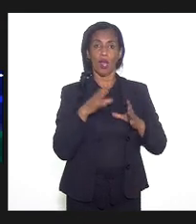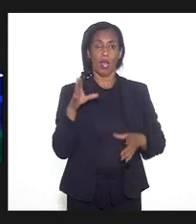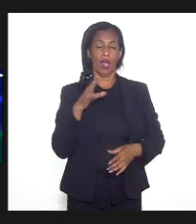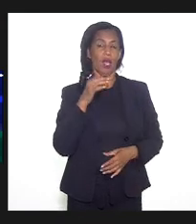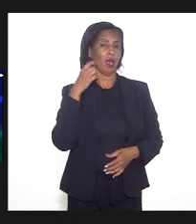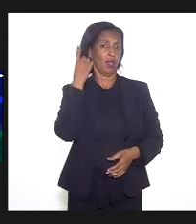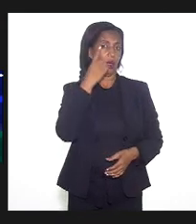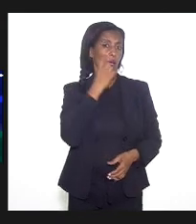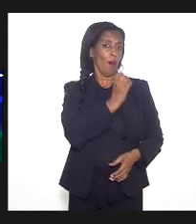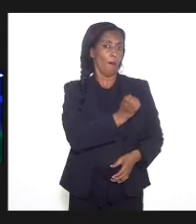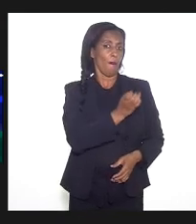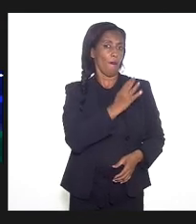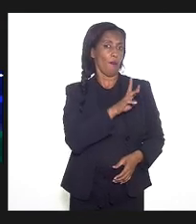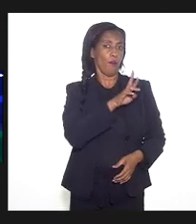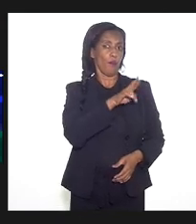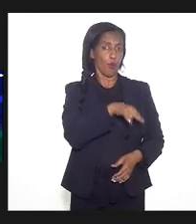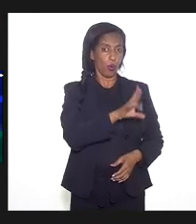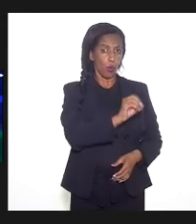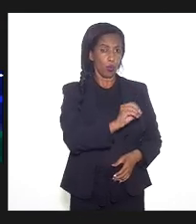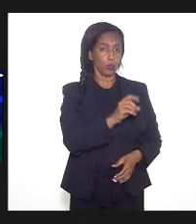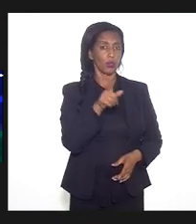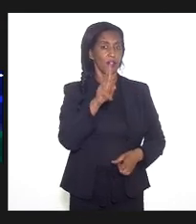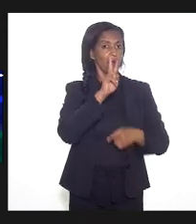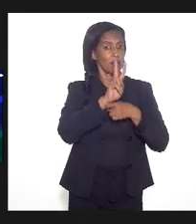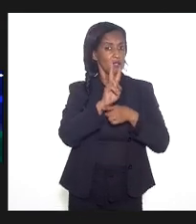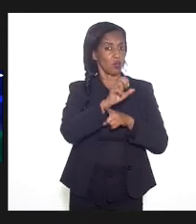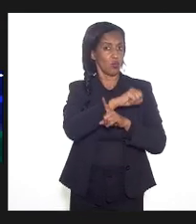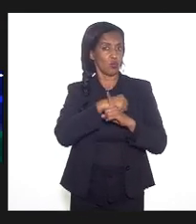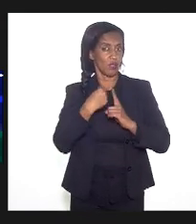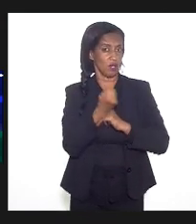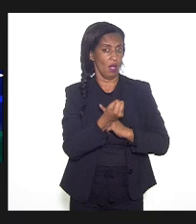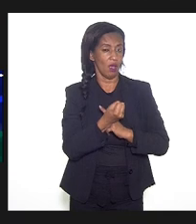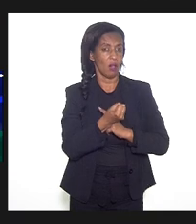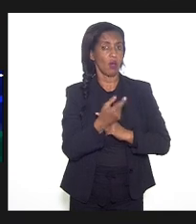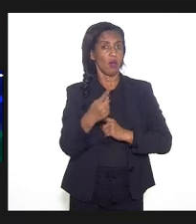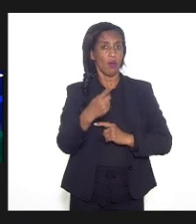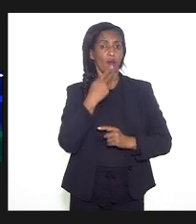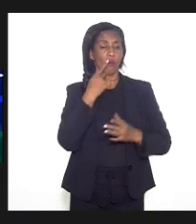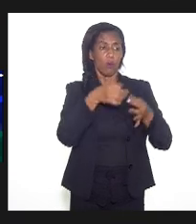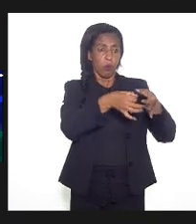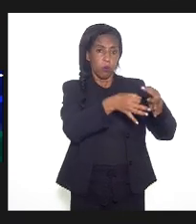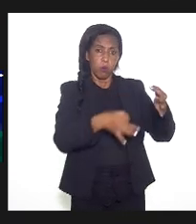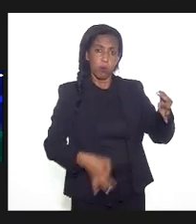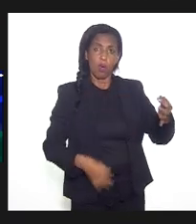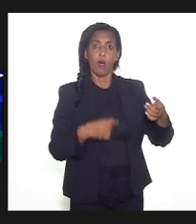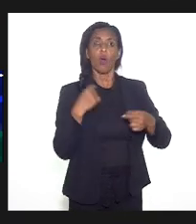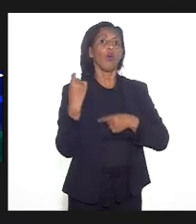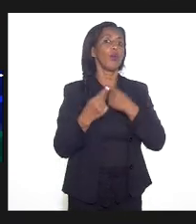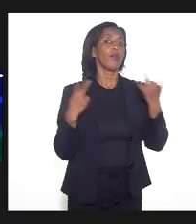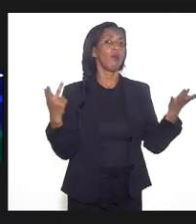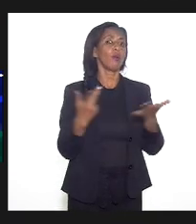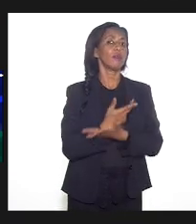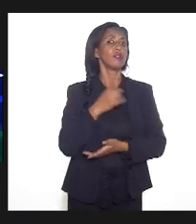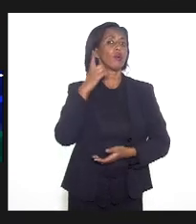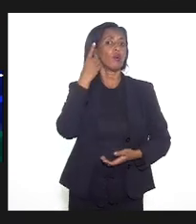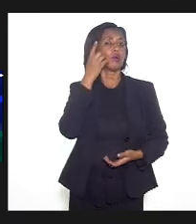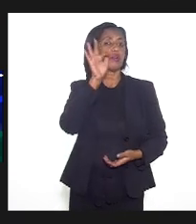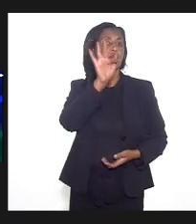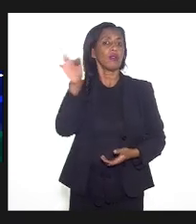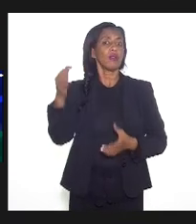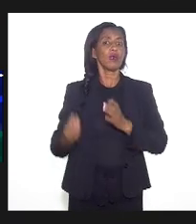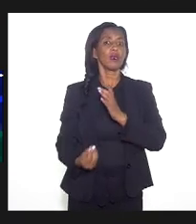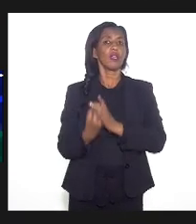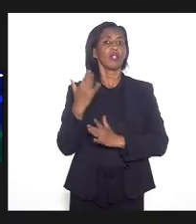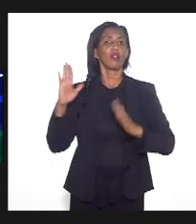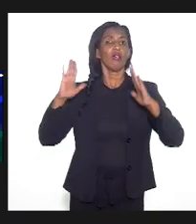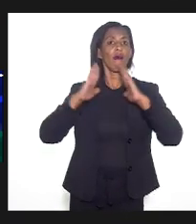frente por 6 meses na Secretaria de Assistência Social, narrando os êxitos que fez em sua gestão, como, por exemplo, da criação das